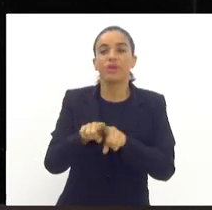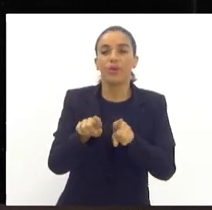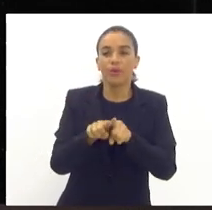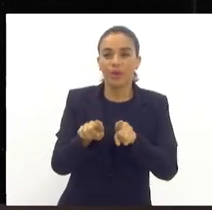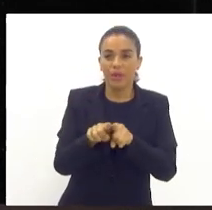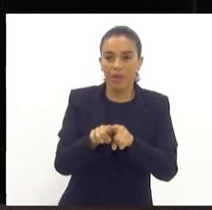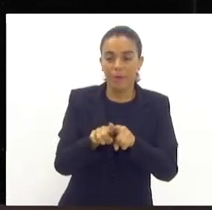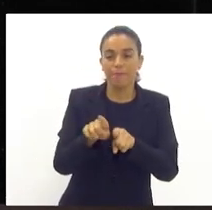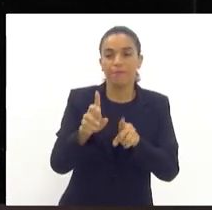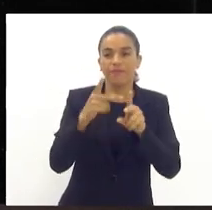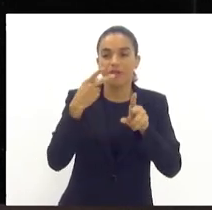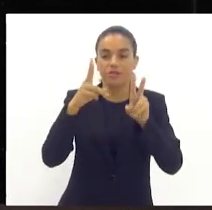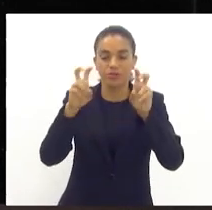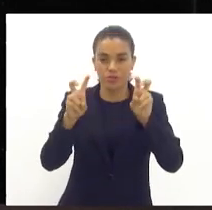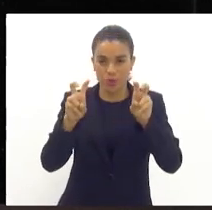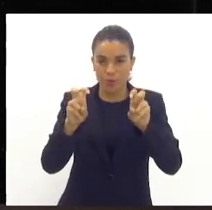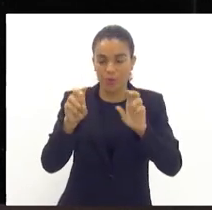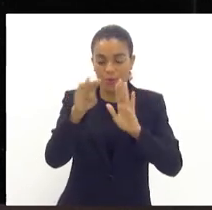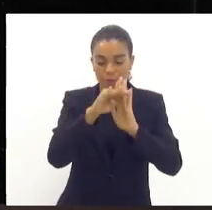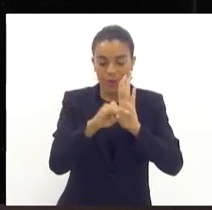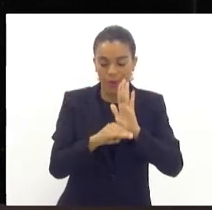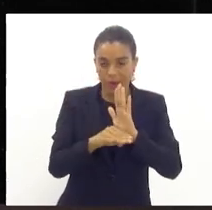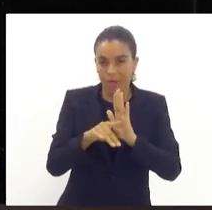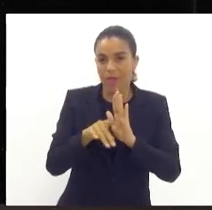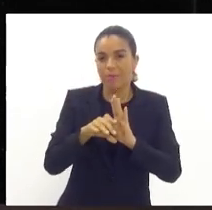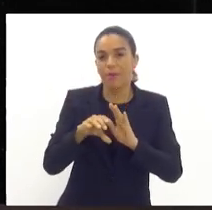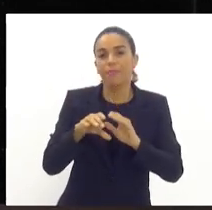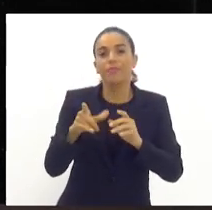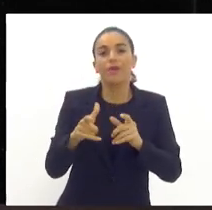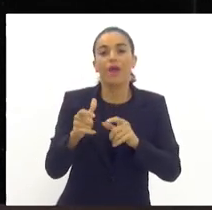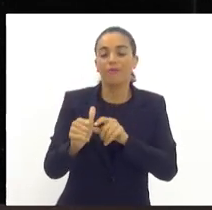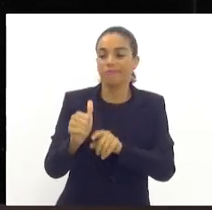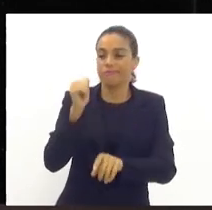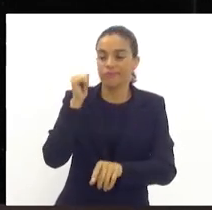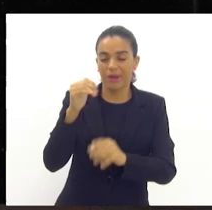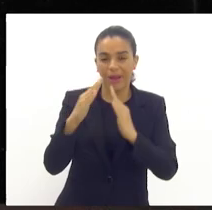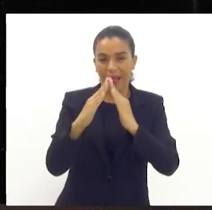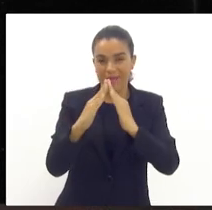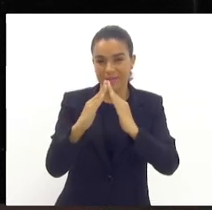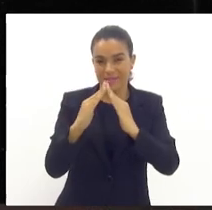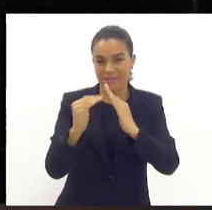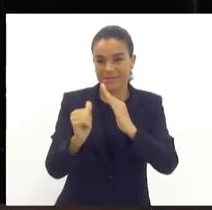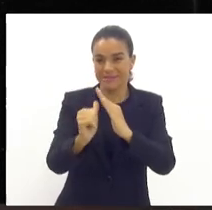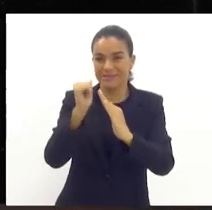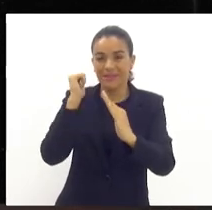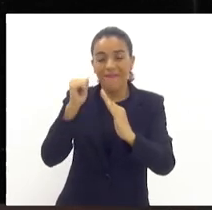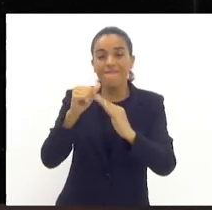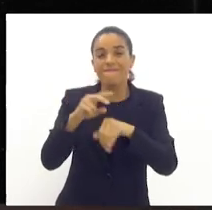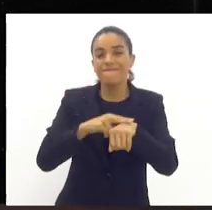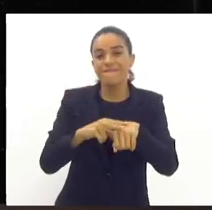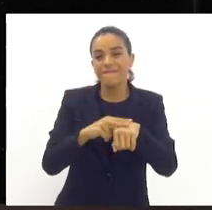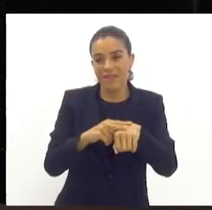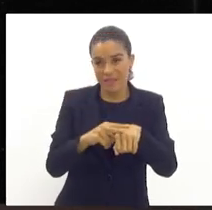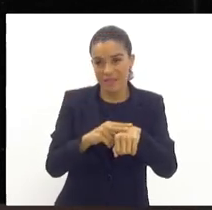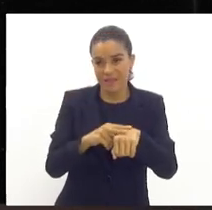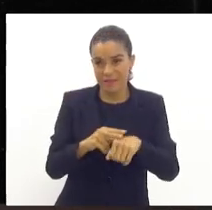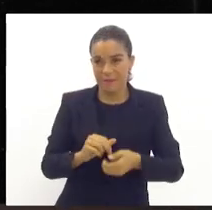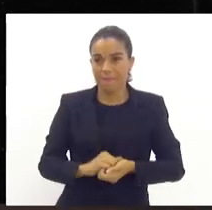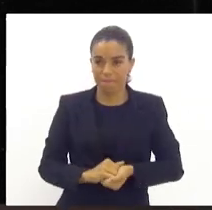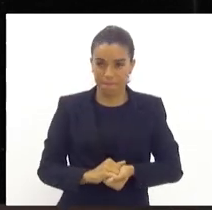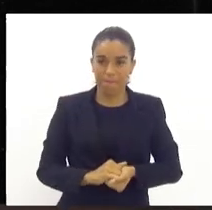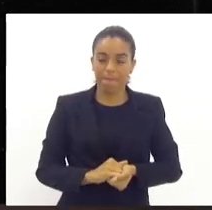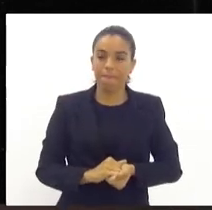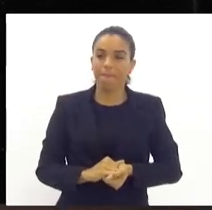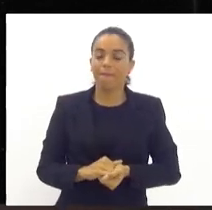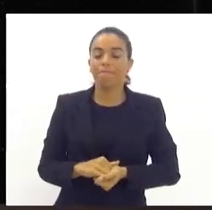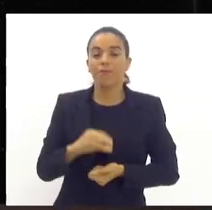que cria, dispõe sobre a criação do programa Quintais Verdes, voltado para as famílias inscritas no Cadastro Único de Programas